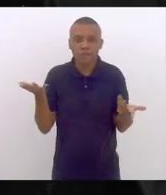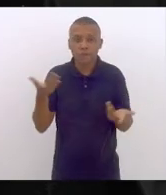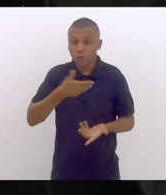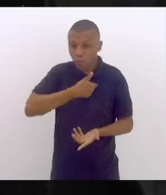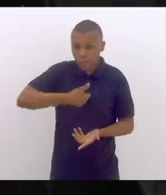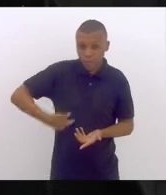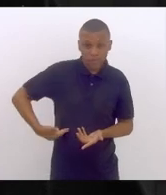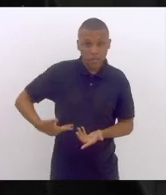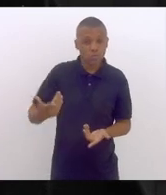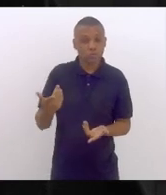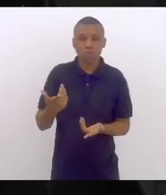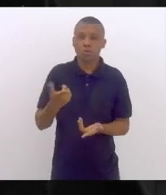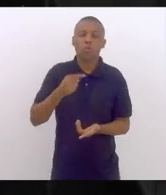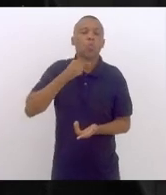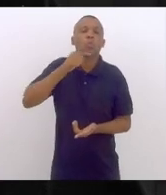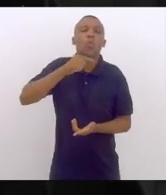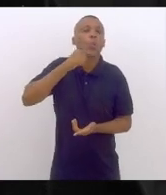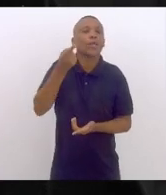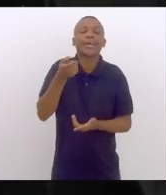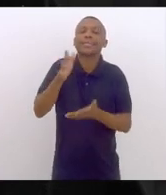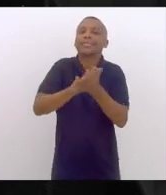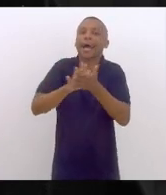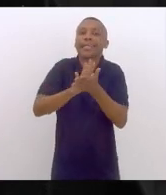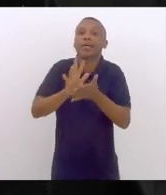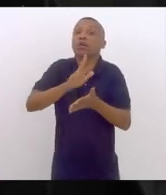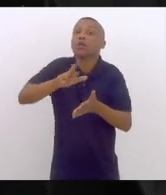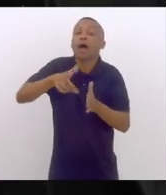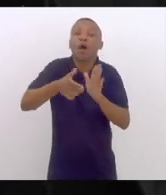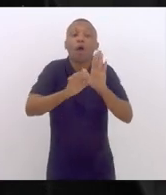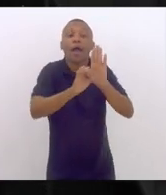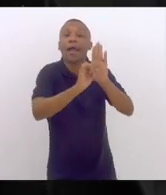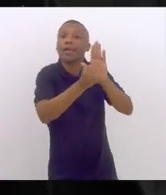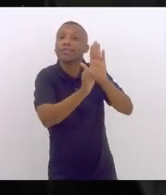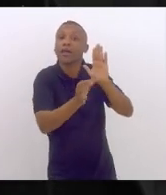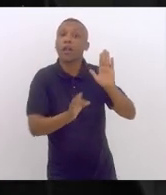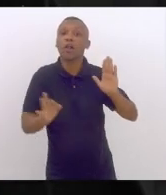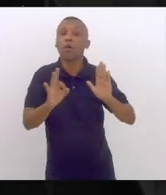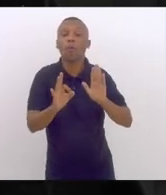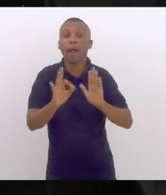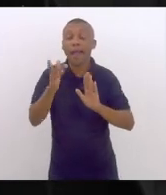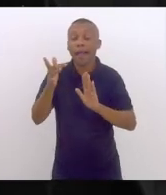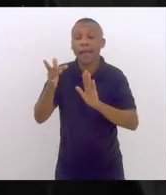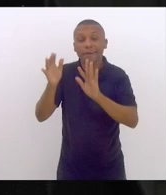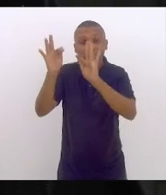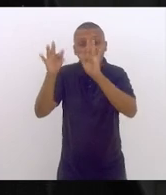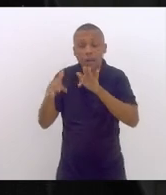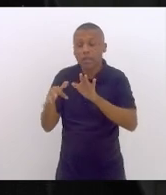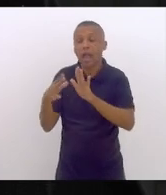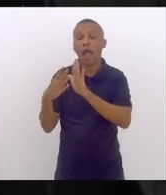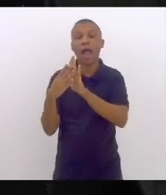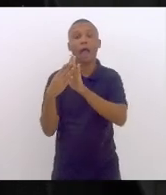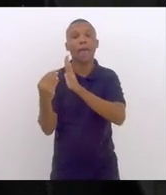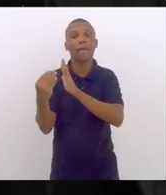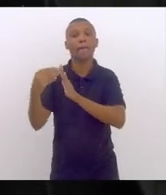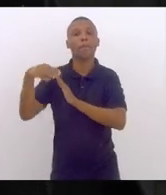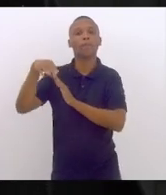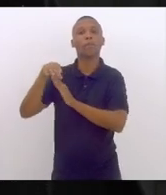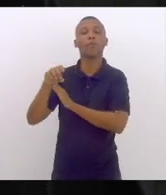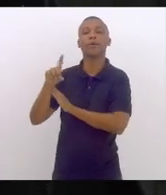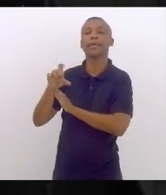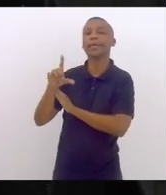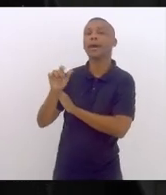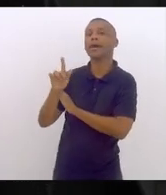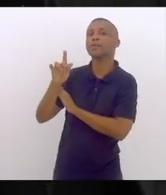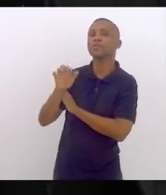estado sequer foi capaz de preparar não editar não pessoal terminar a modelagem do edital para saber quais são os